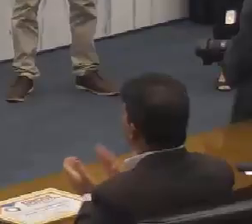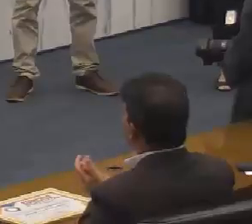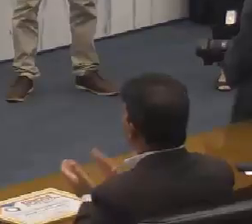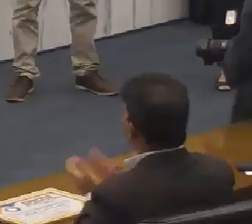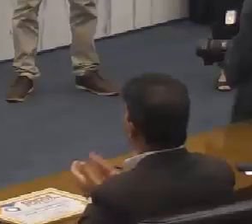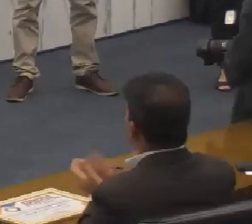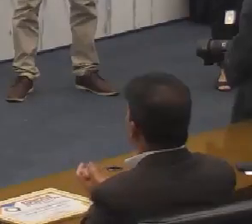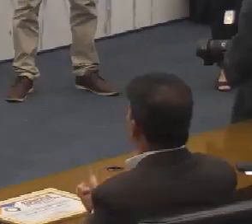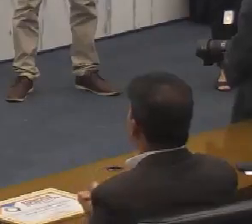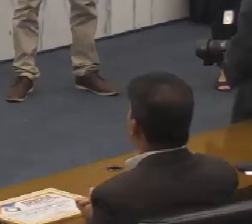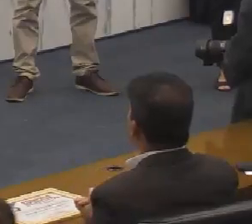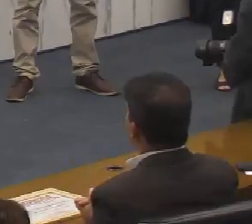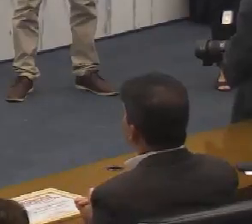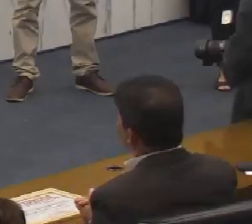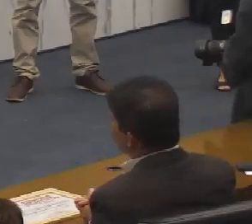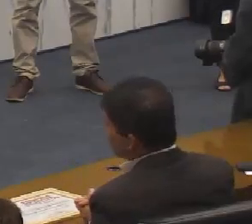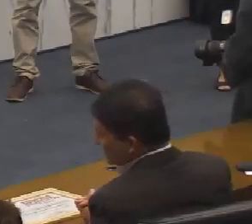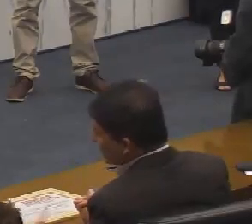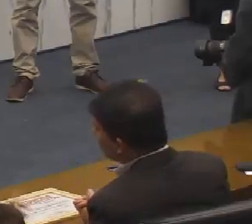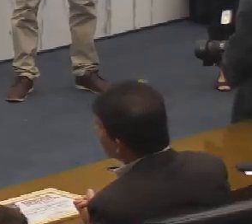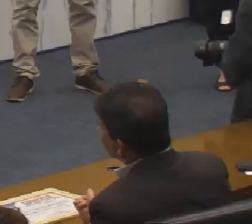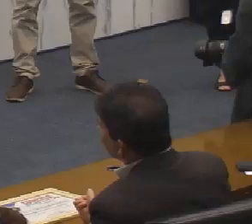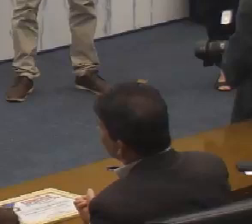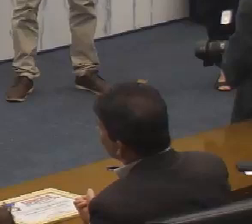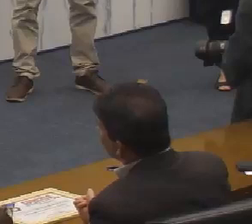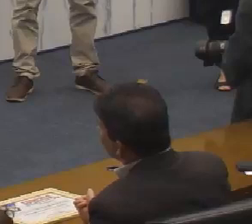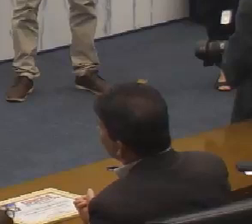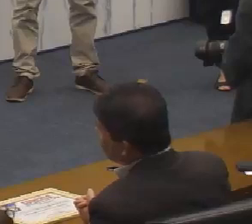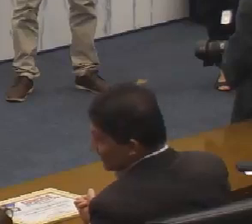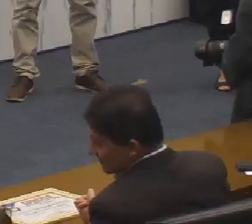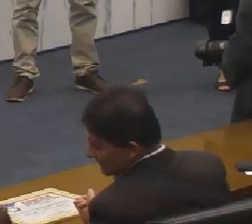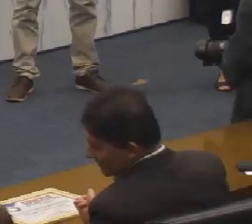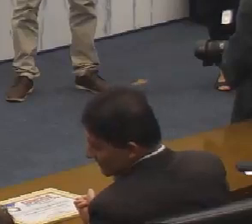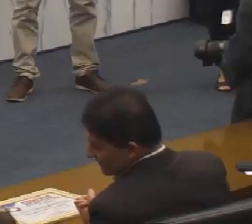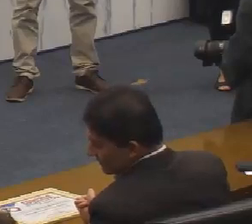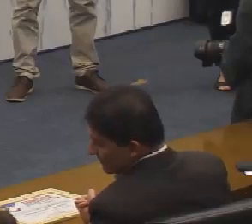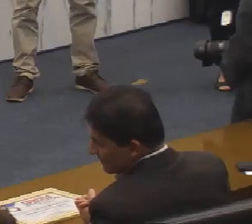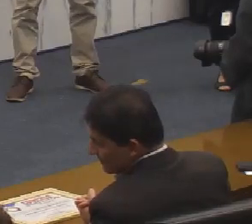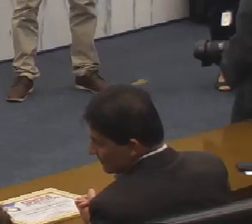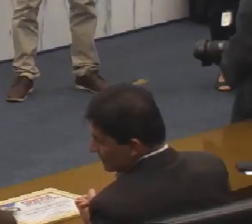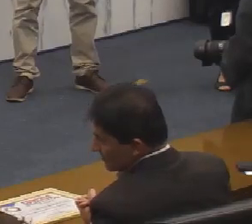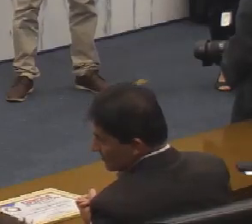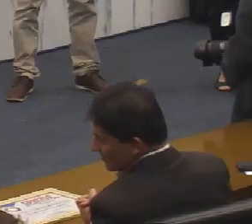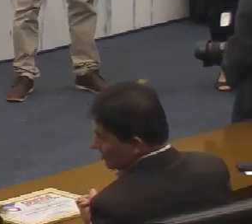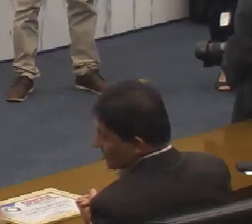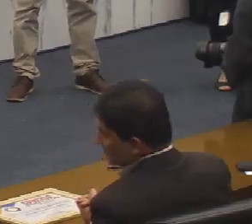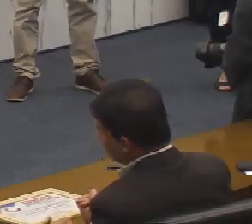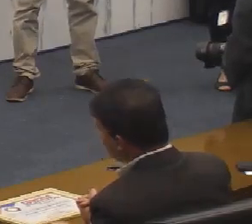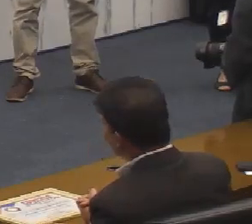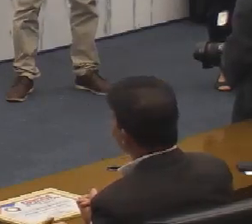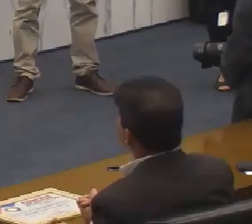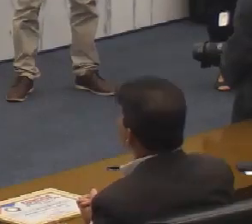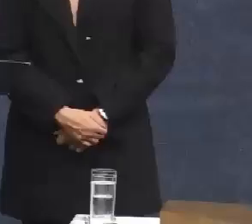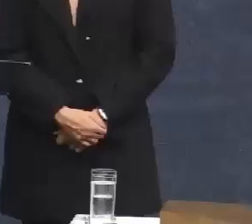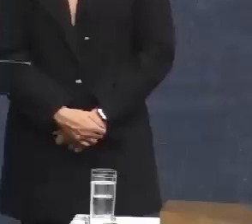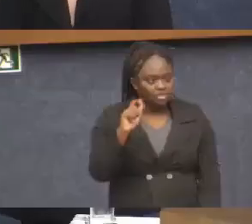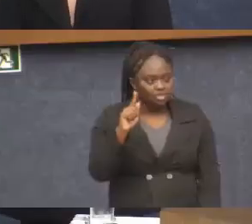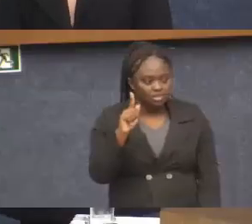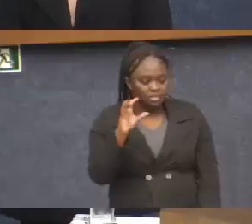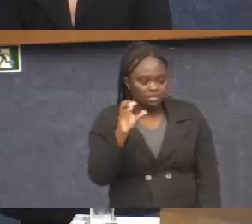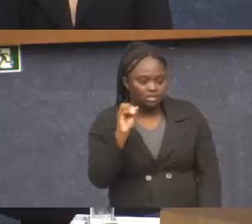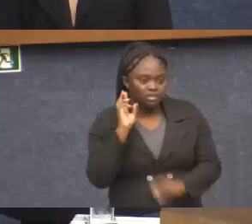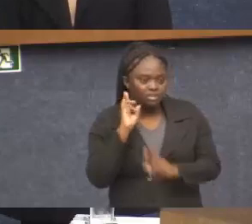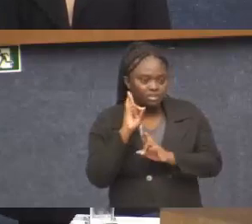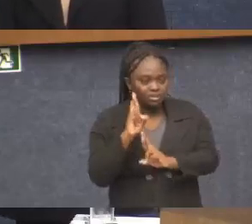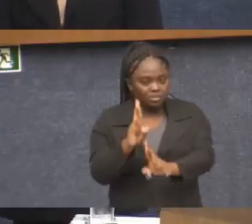viver toda pedra no caminho. Deputado federal de Andrade, representado por Wanderson